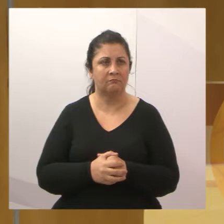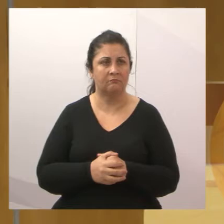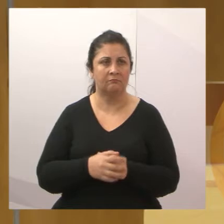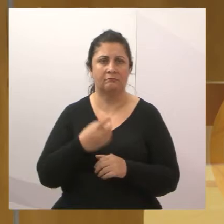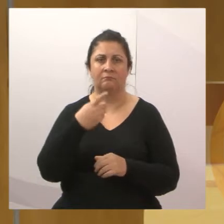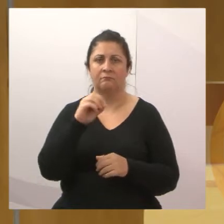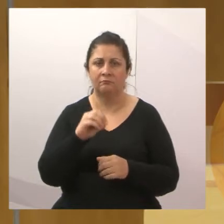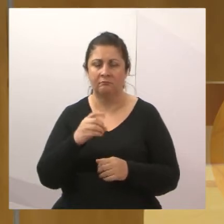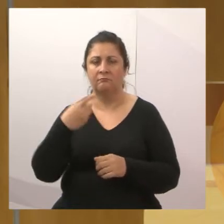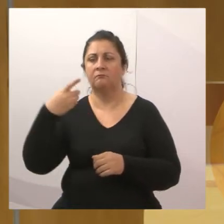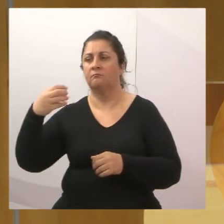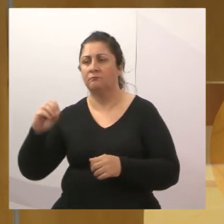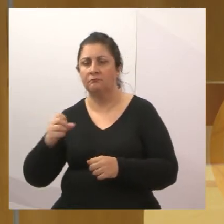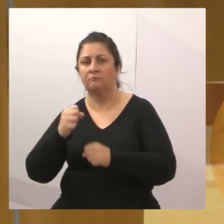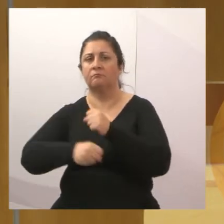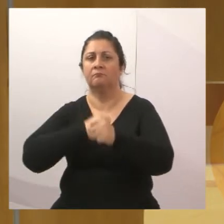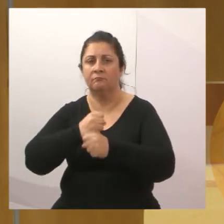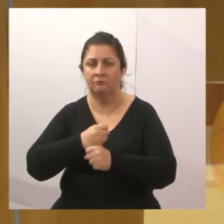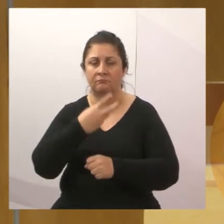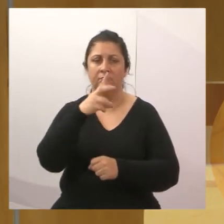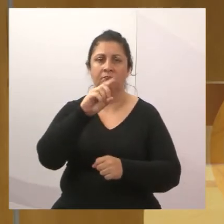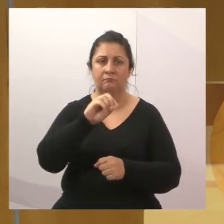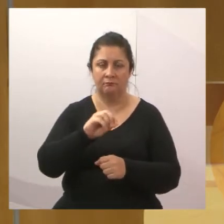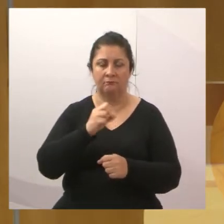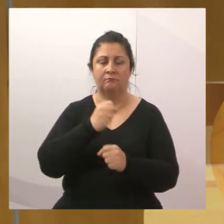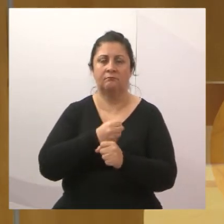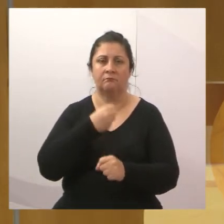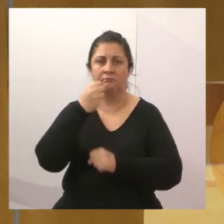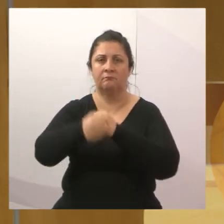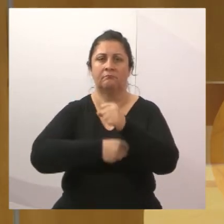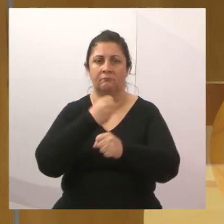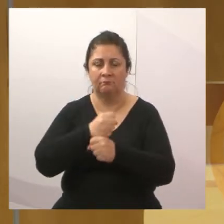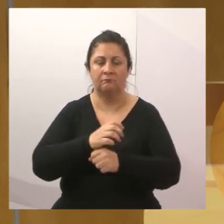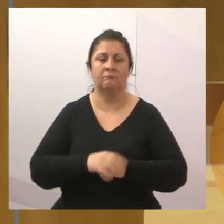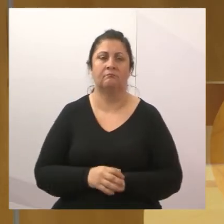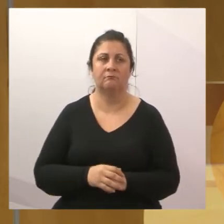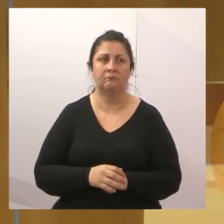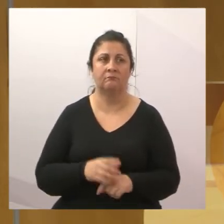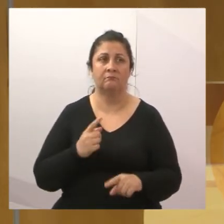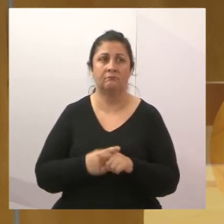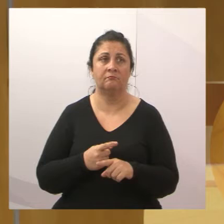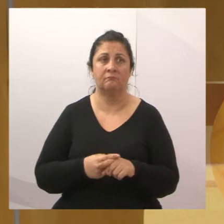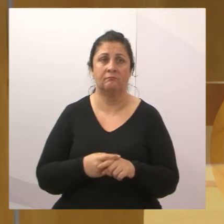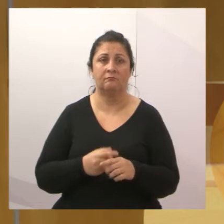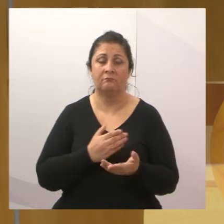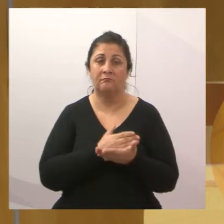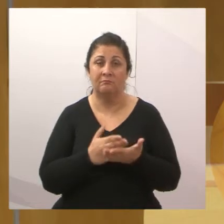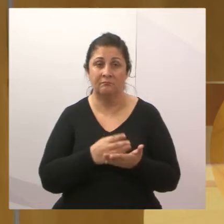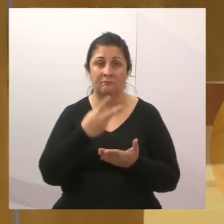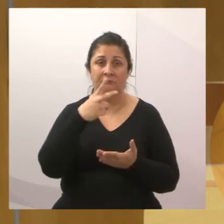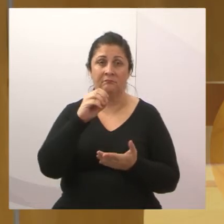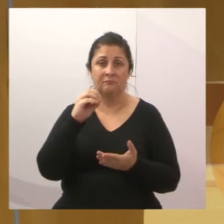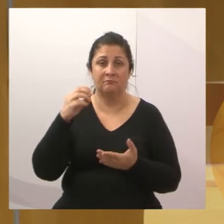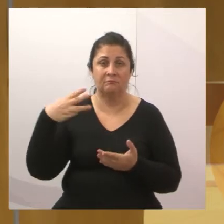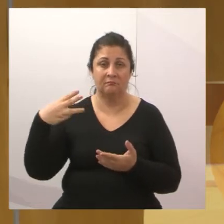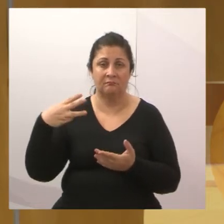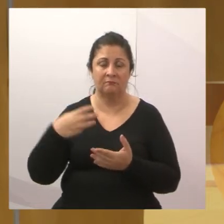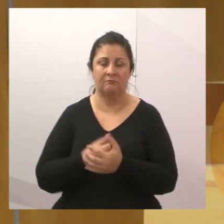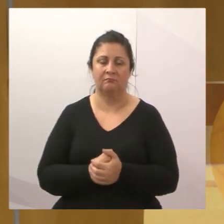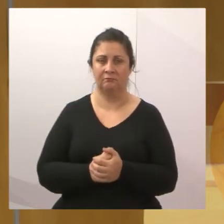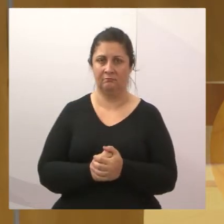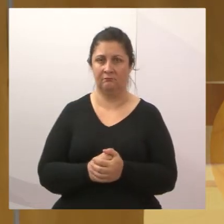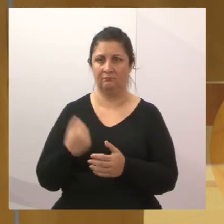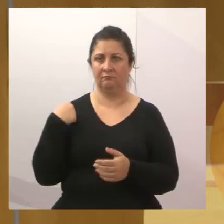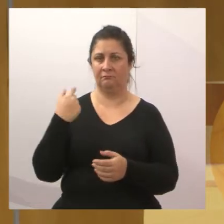10 em 10 anos, e não é feito isso. O nosso plano diretor, que está em vigência de 2003, e a